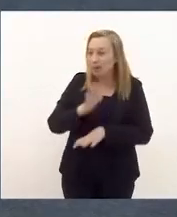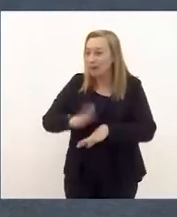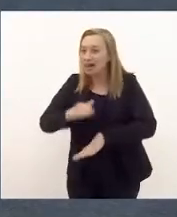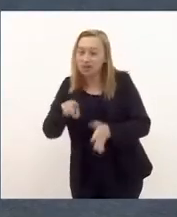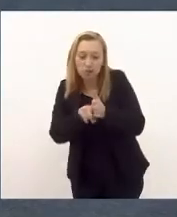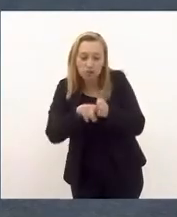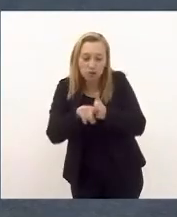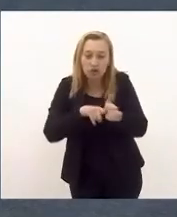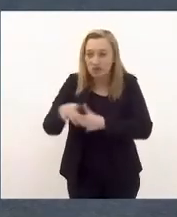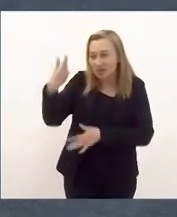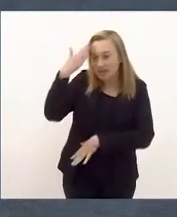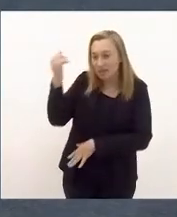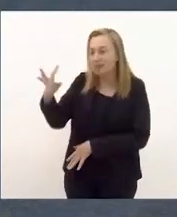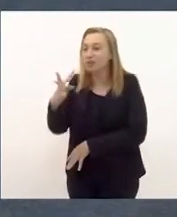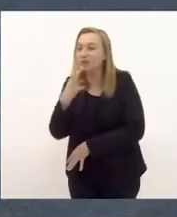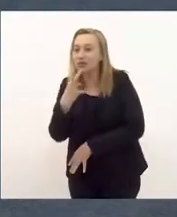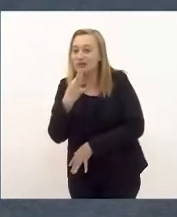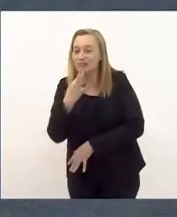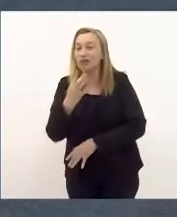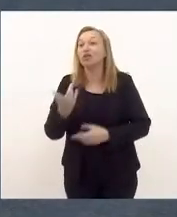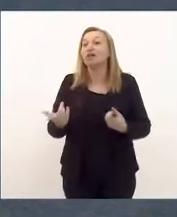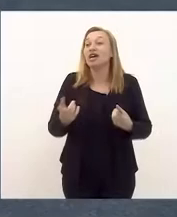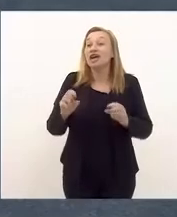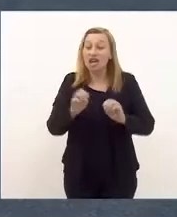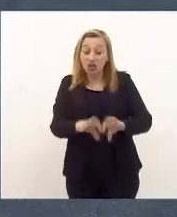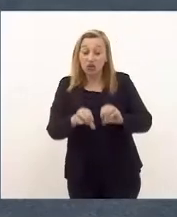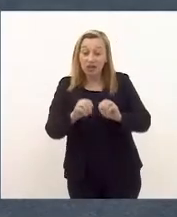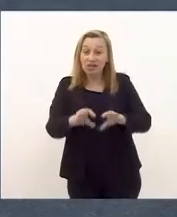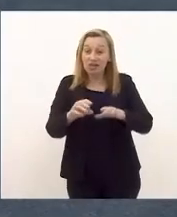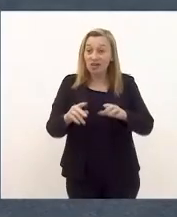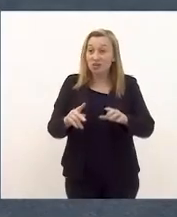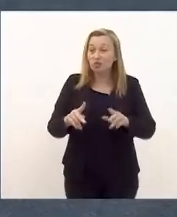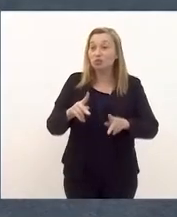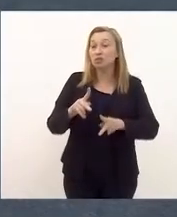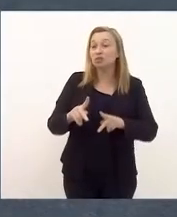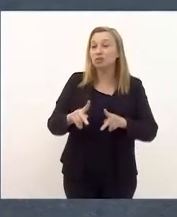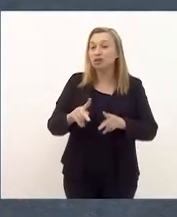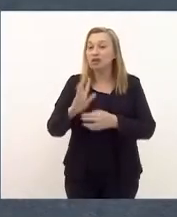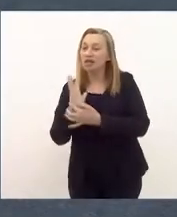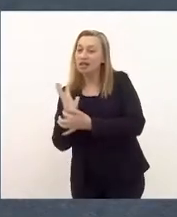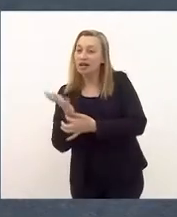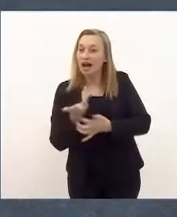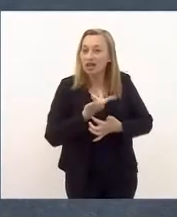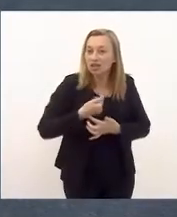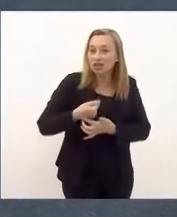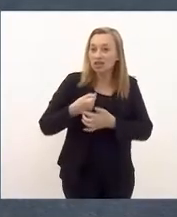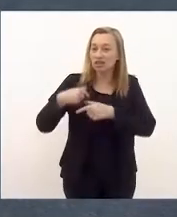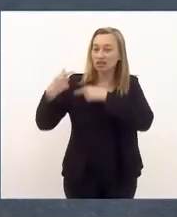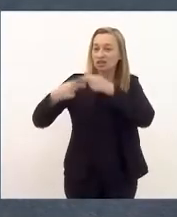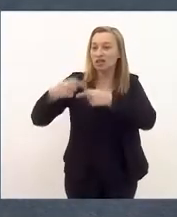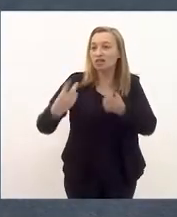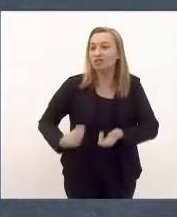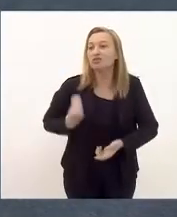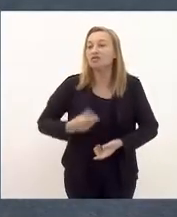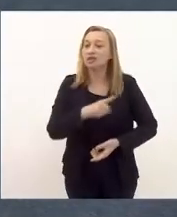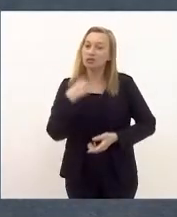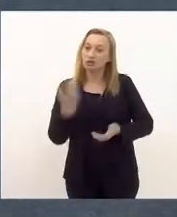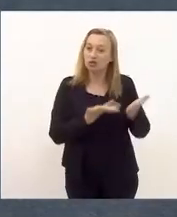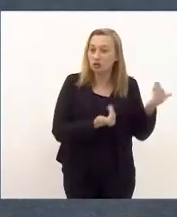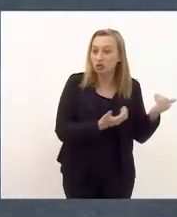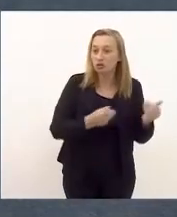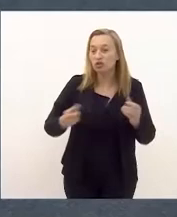mais saberes, mais conhecimentos. É a educação popular e é a ancestralidade viva na nossa juventude que